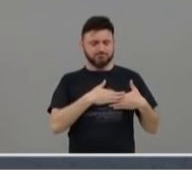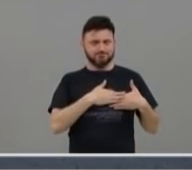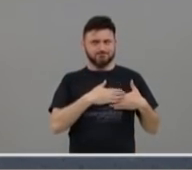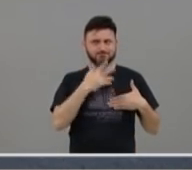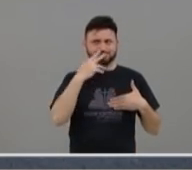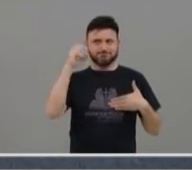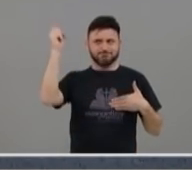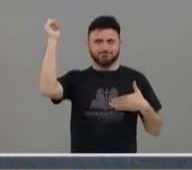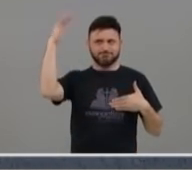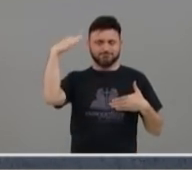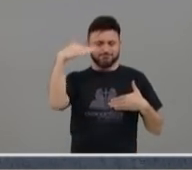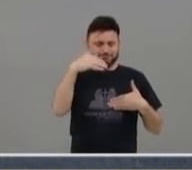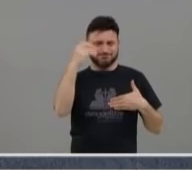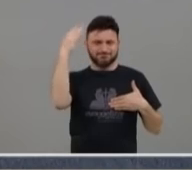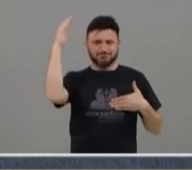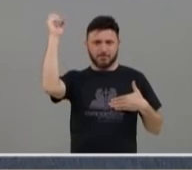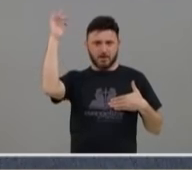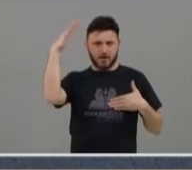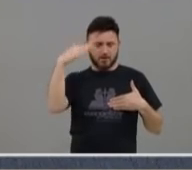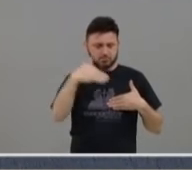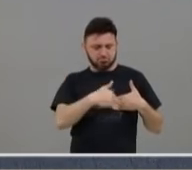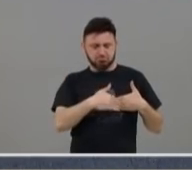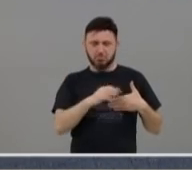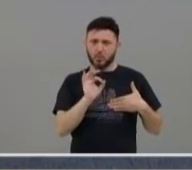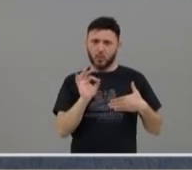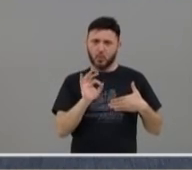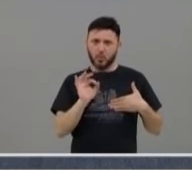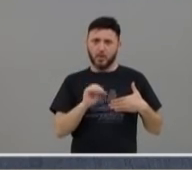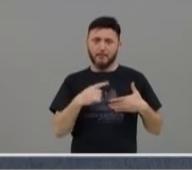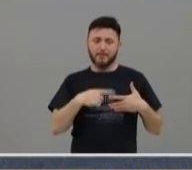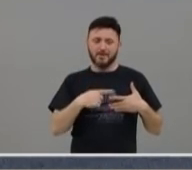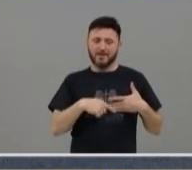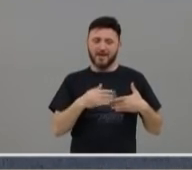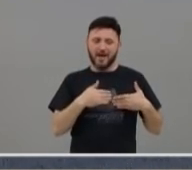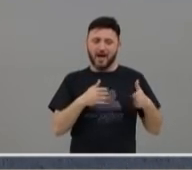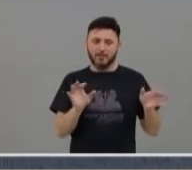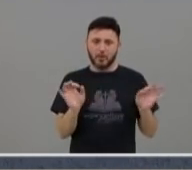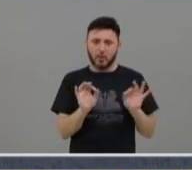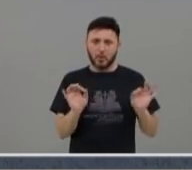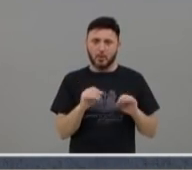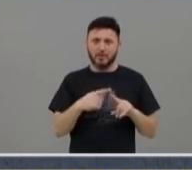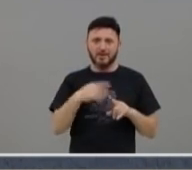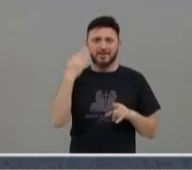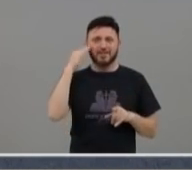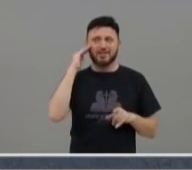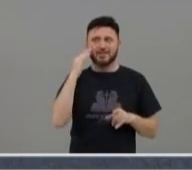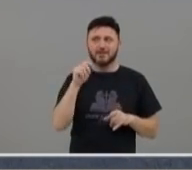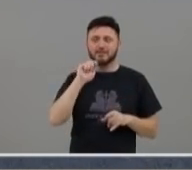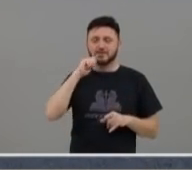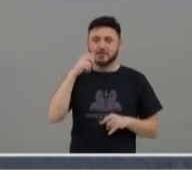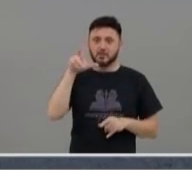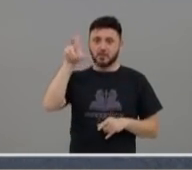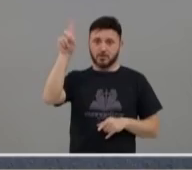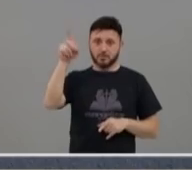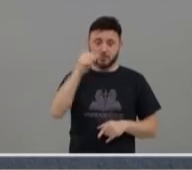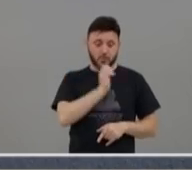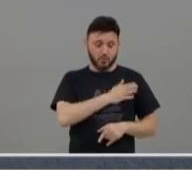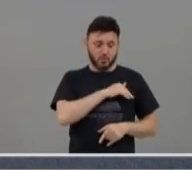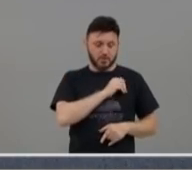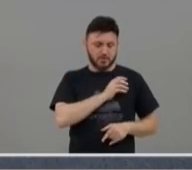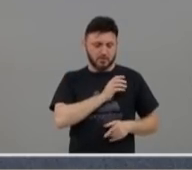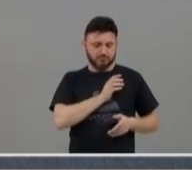Um coração orgulhoso, ele não se abre para entender os mistérios que vêm de Deus. Um coração orgulhoso, ele